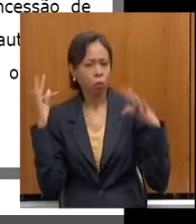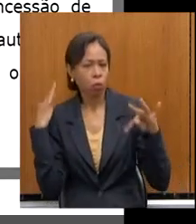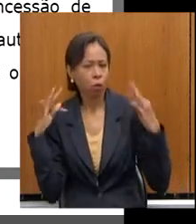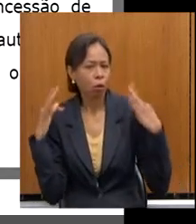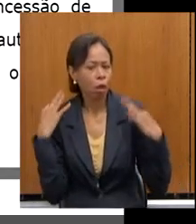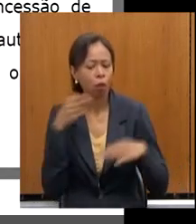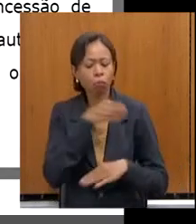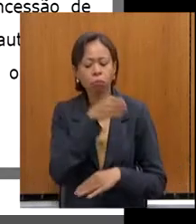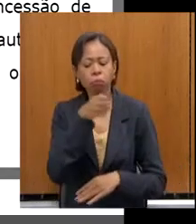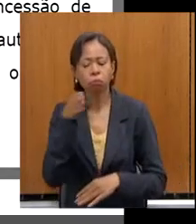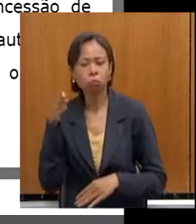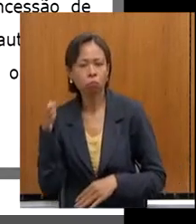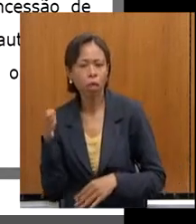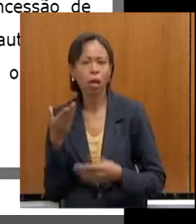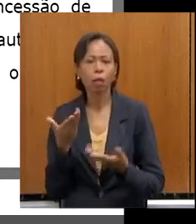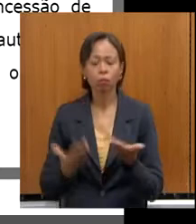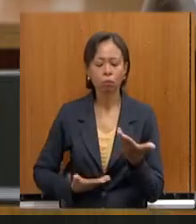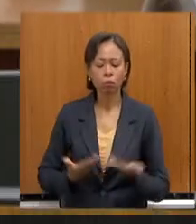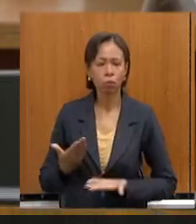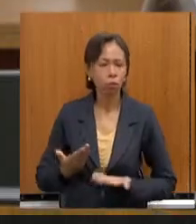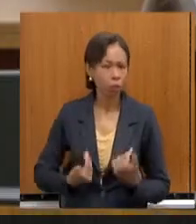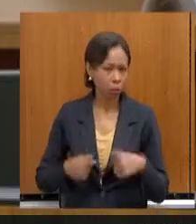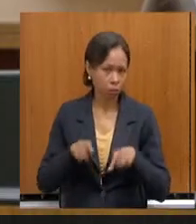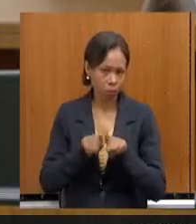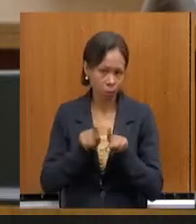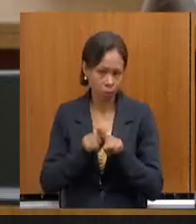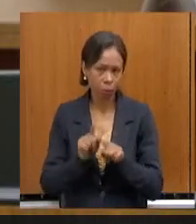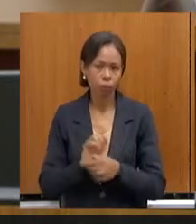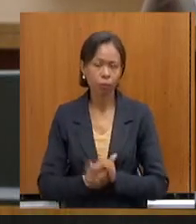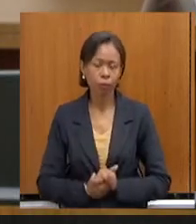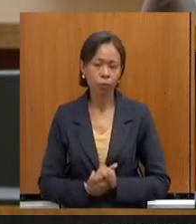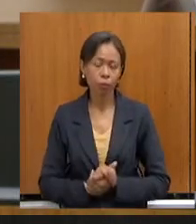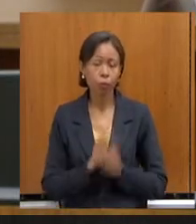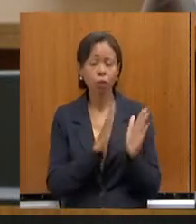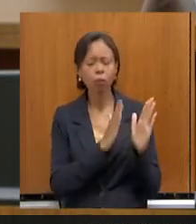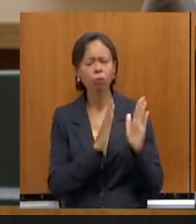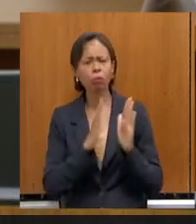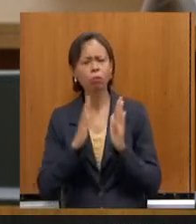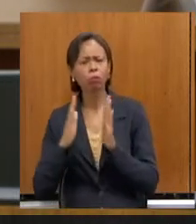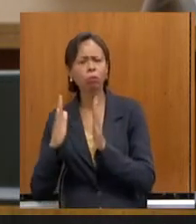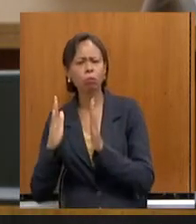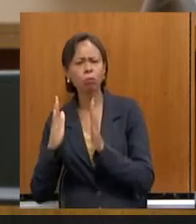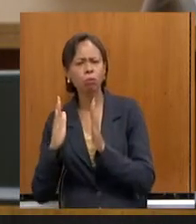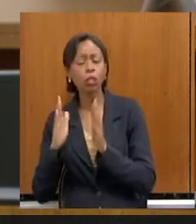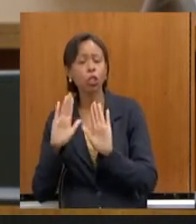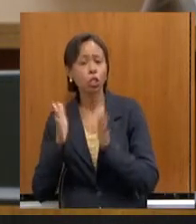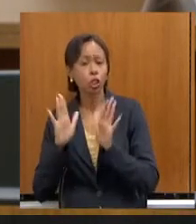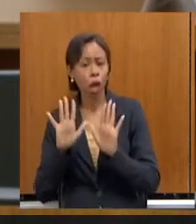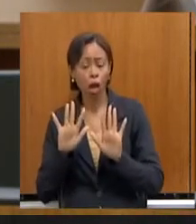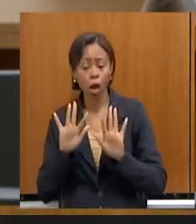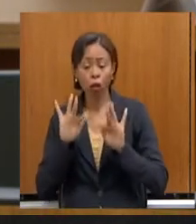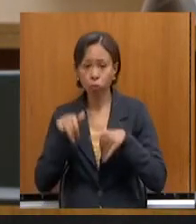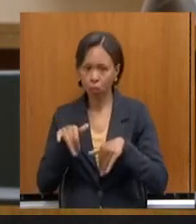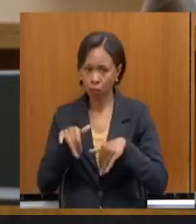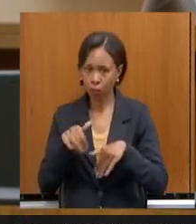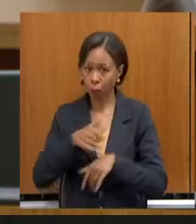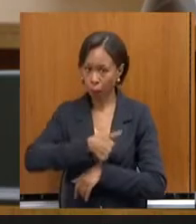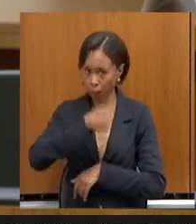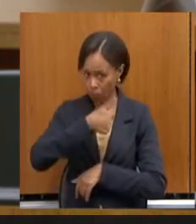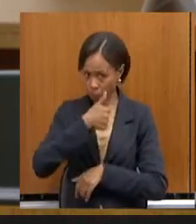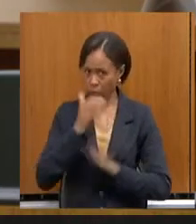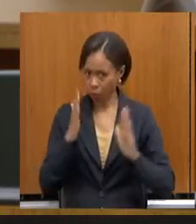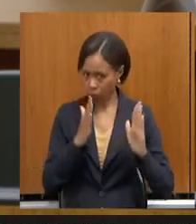atesto a prestação de serviço então em que fase Nós estamos Nós já concluímos uma primeira